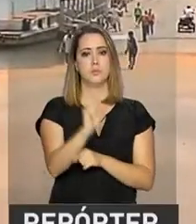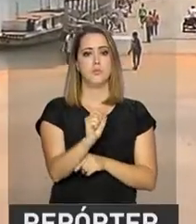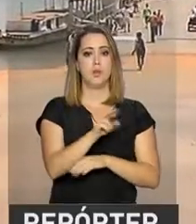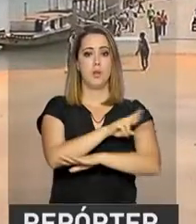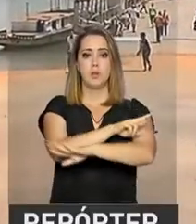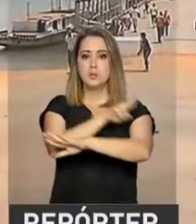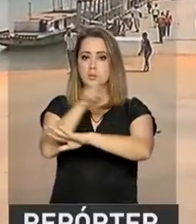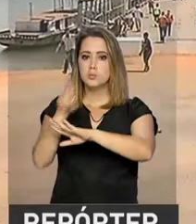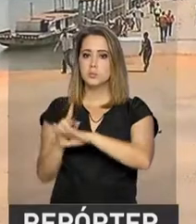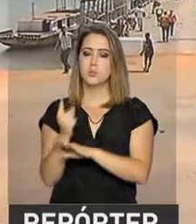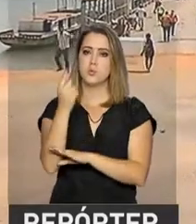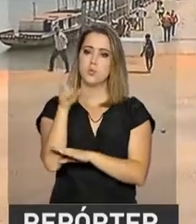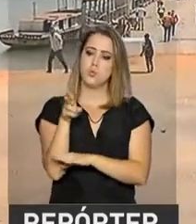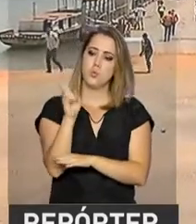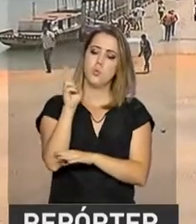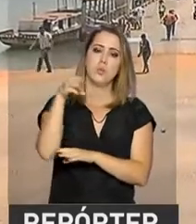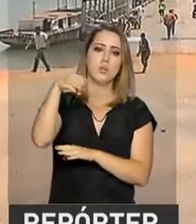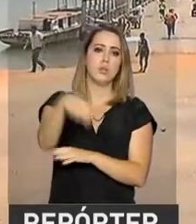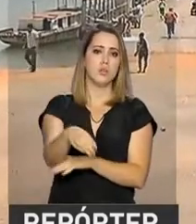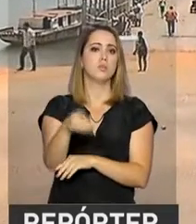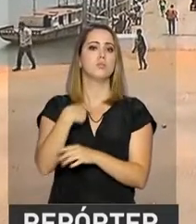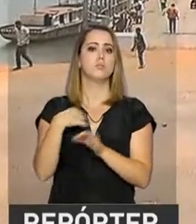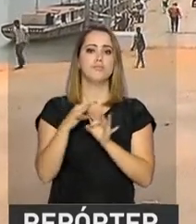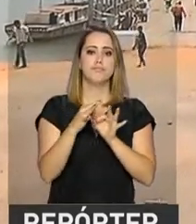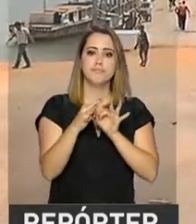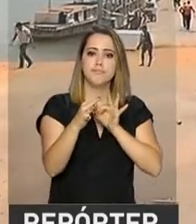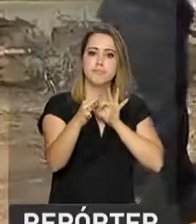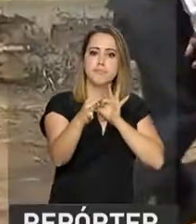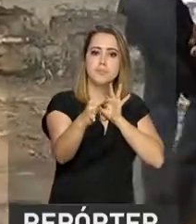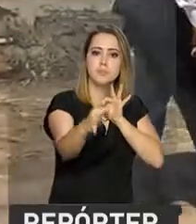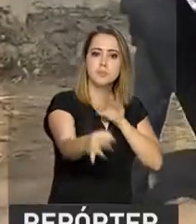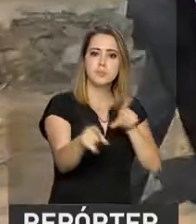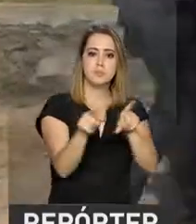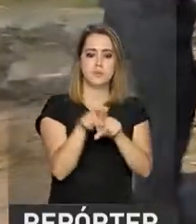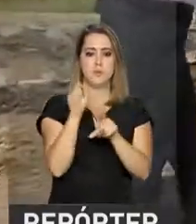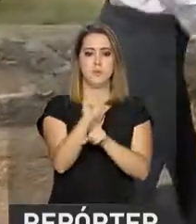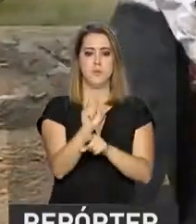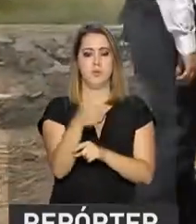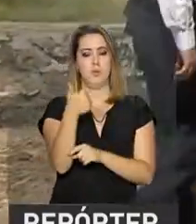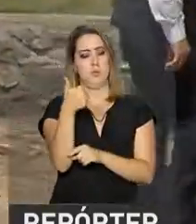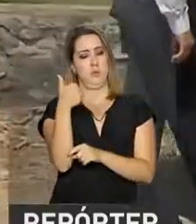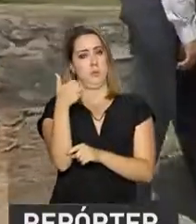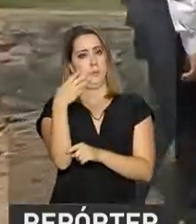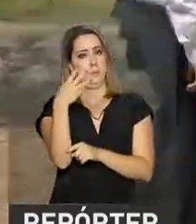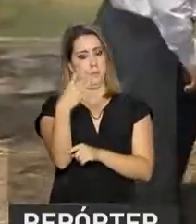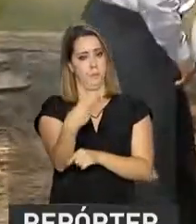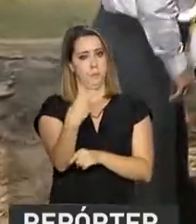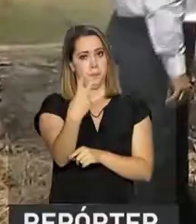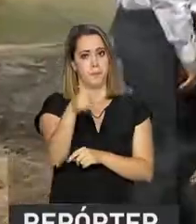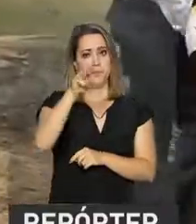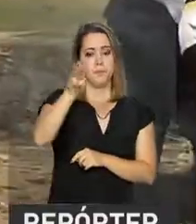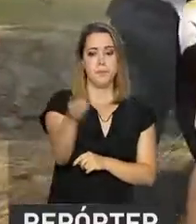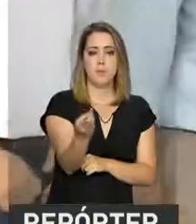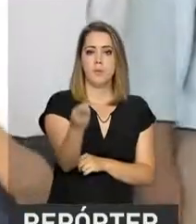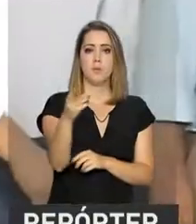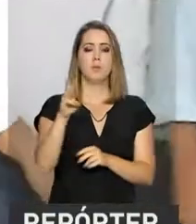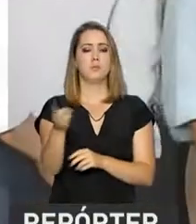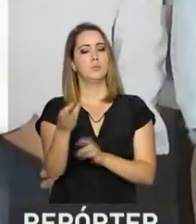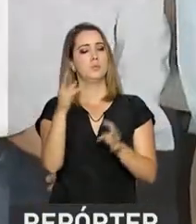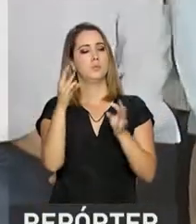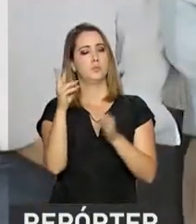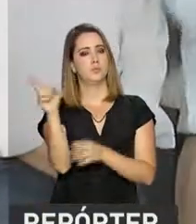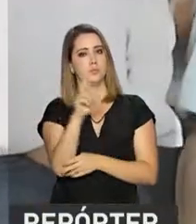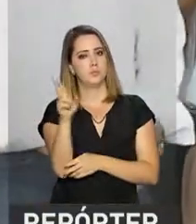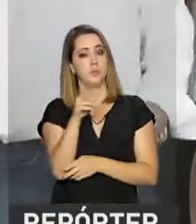ponte terá um quilômetro e 700 metros de extensão e vai custar 132 milhões de reais o